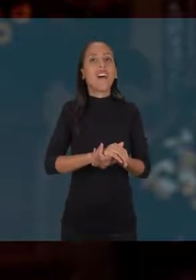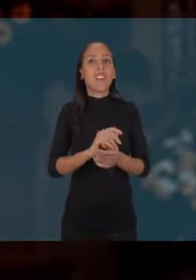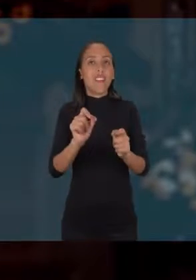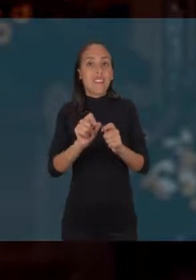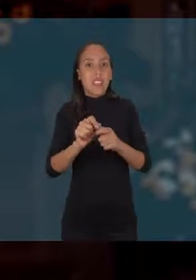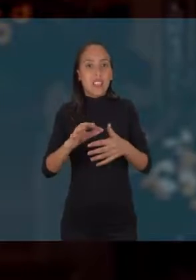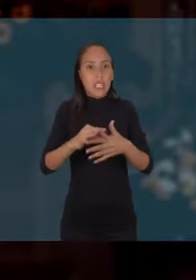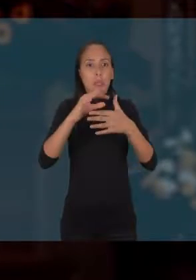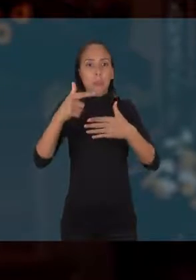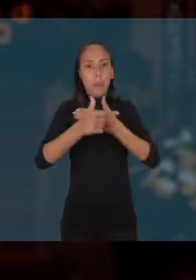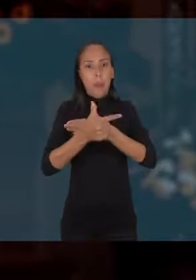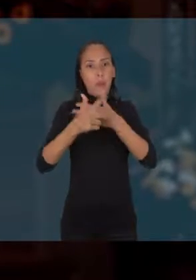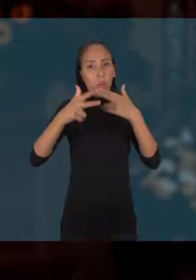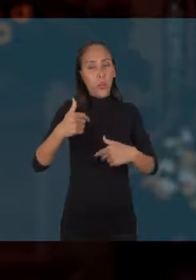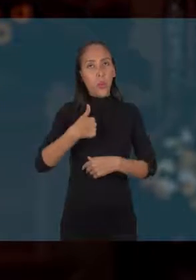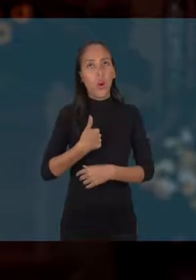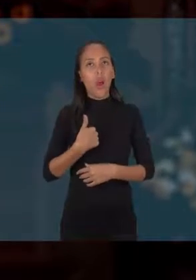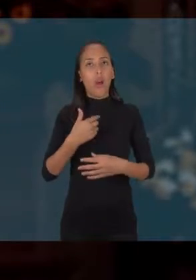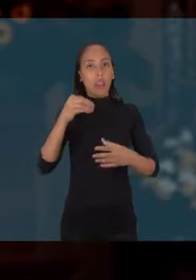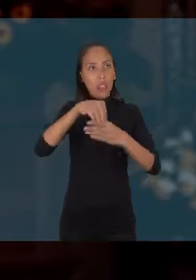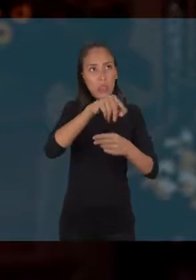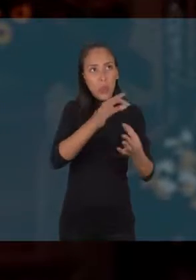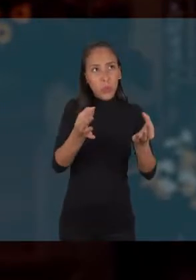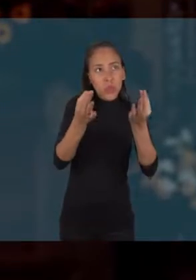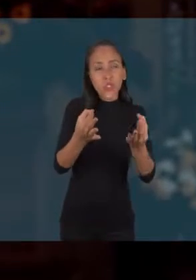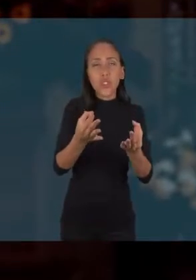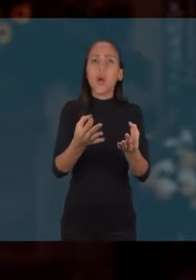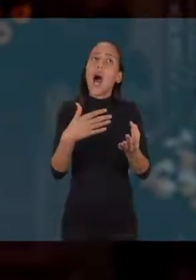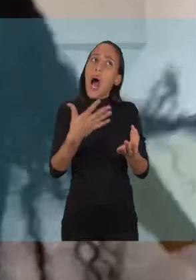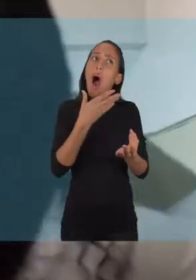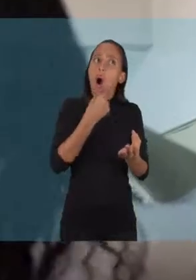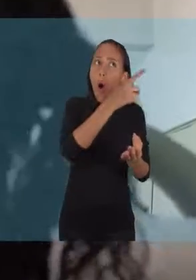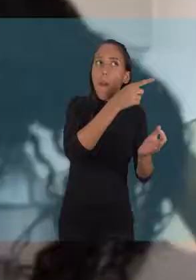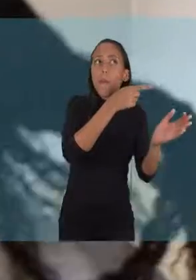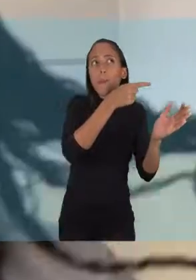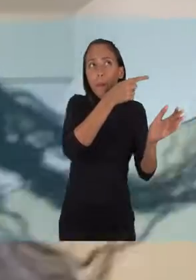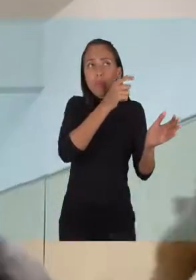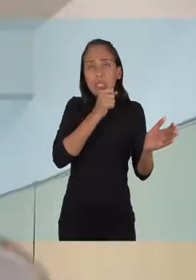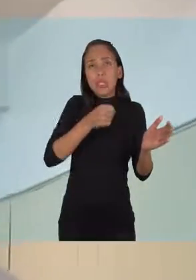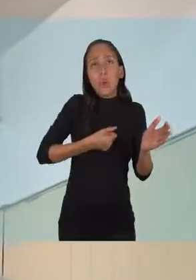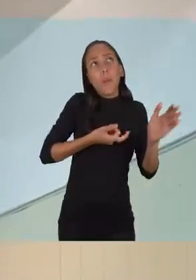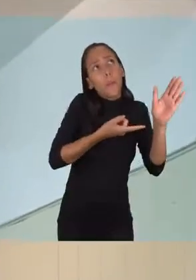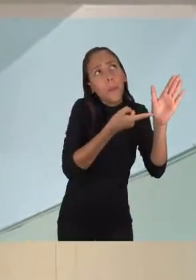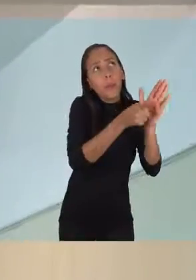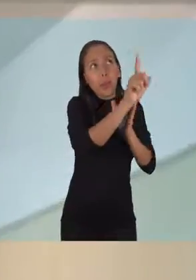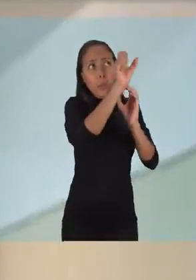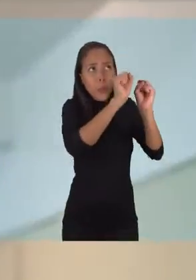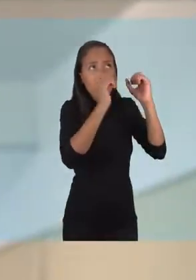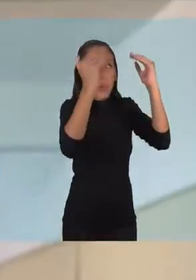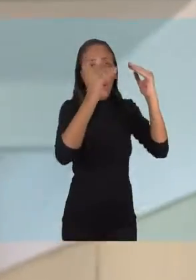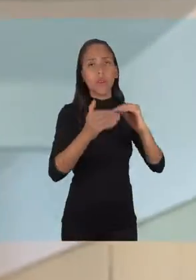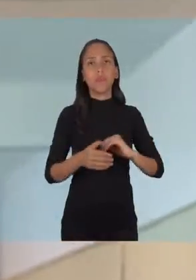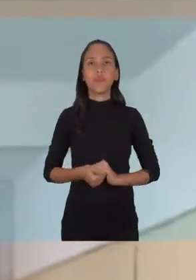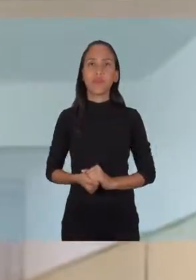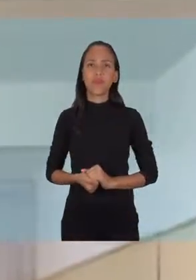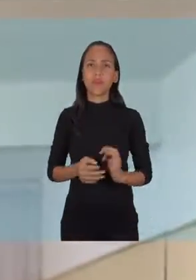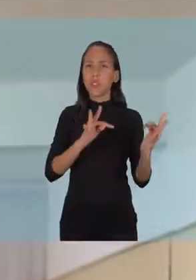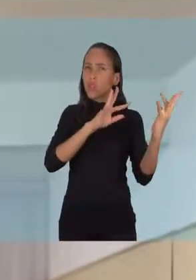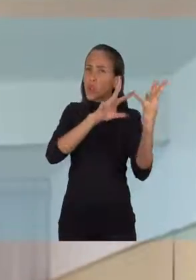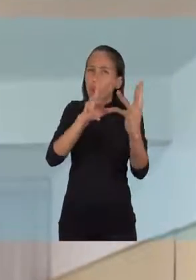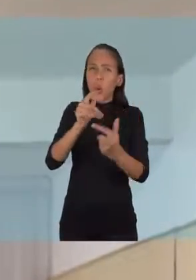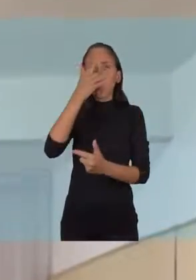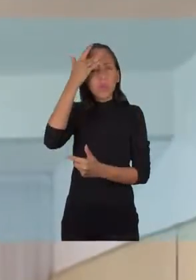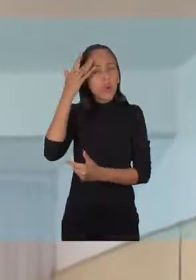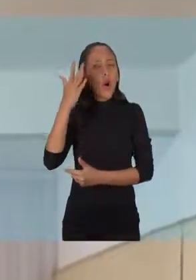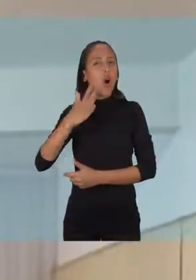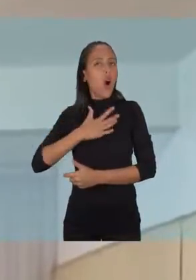budismo ainda, ele foi consultar os superiores dele. Todo mundo gosta de se ver em alguém, né? Porque eu